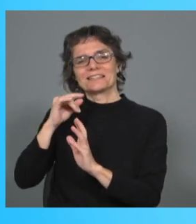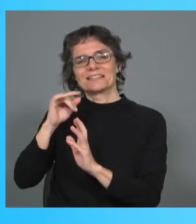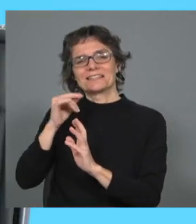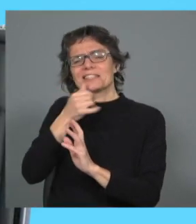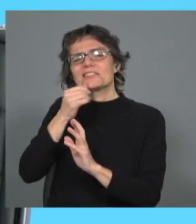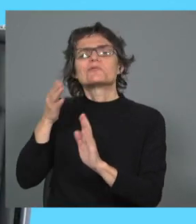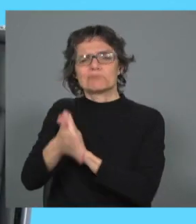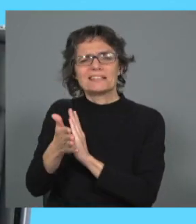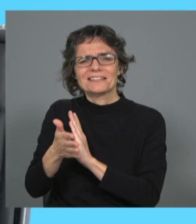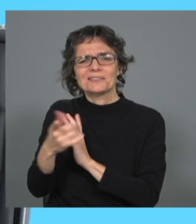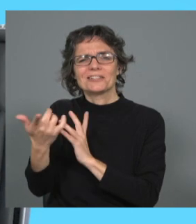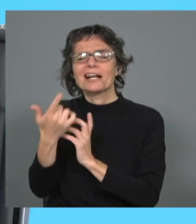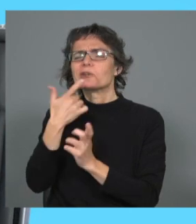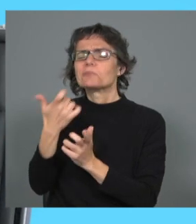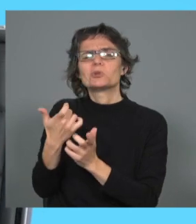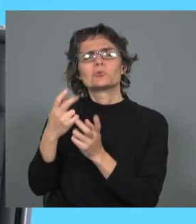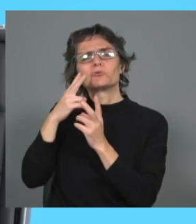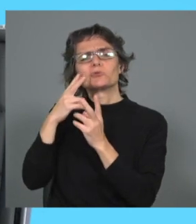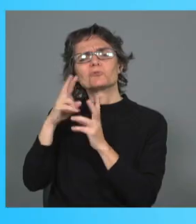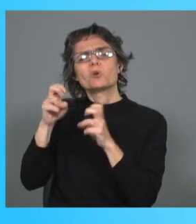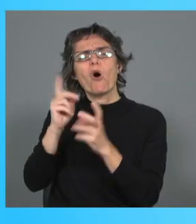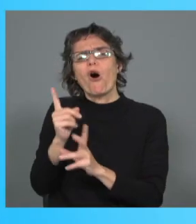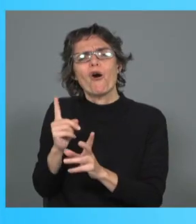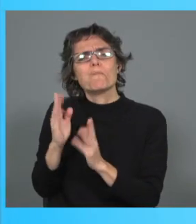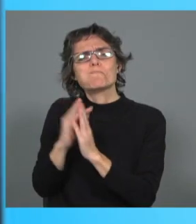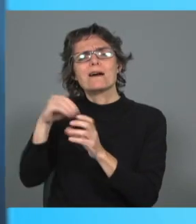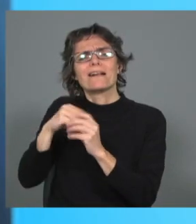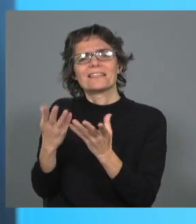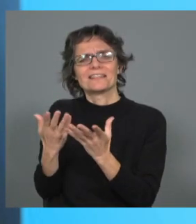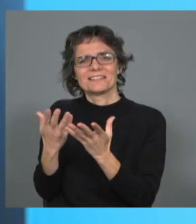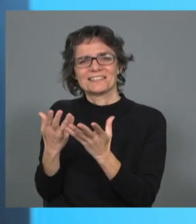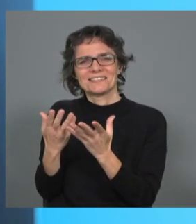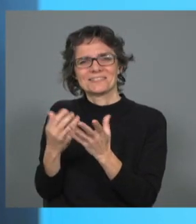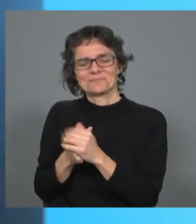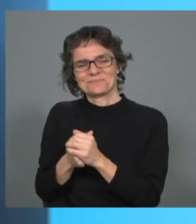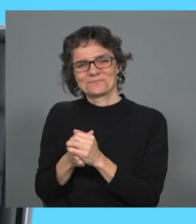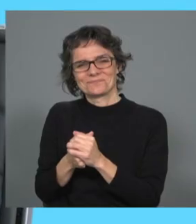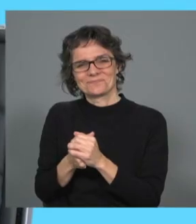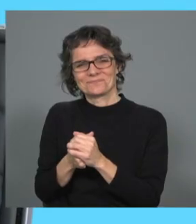que é que descobriu, o que é que o prendeu, ao fim e ao cabo, quando foi a um ou outro encontro?